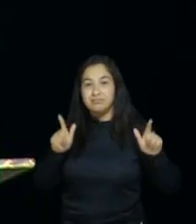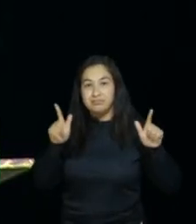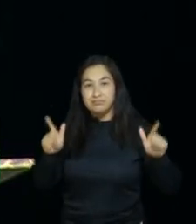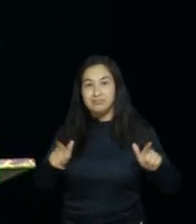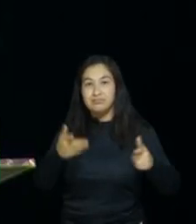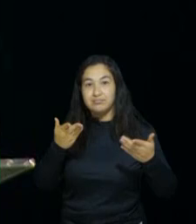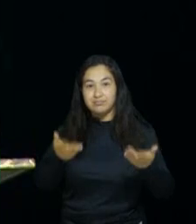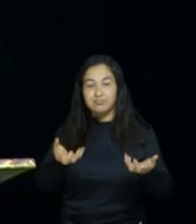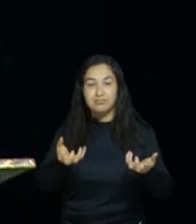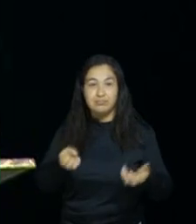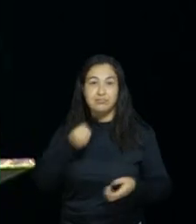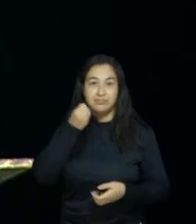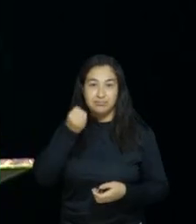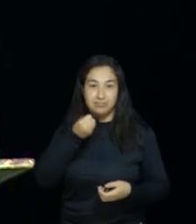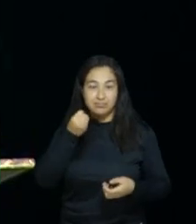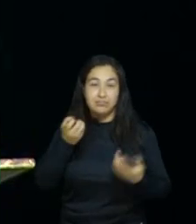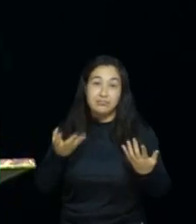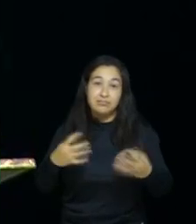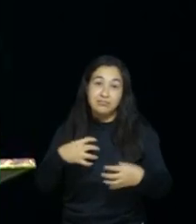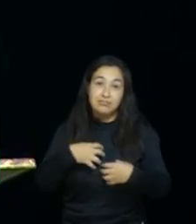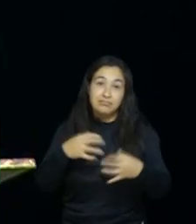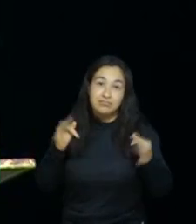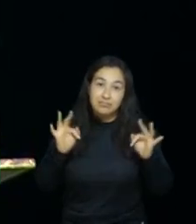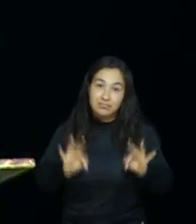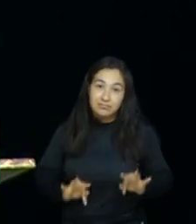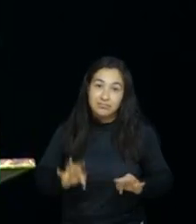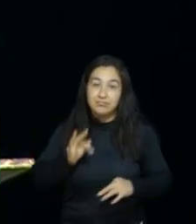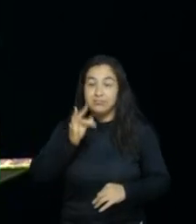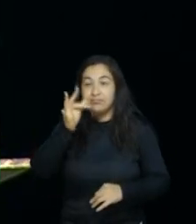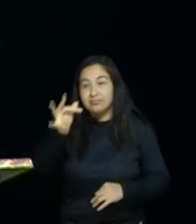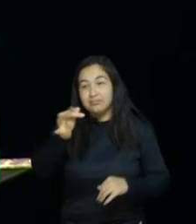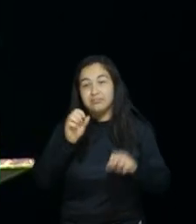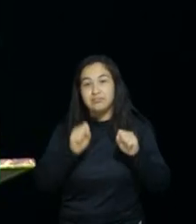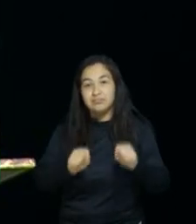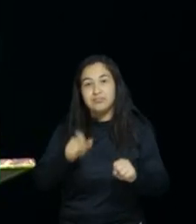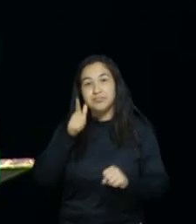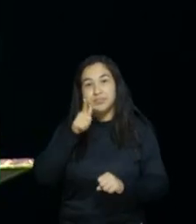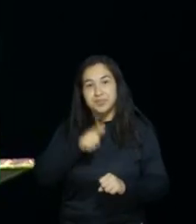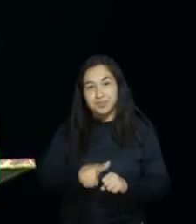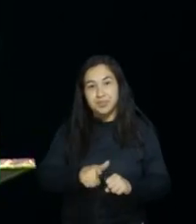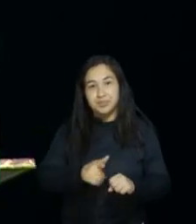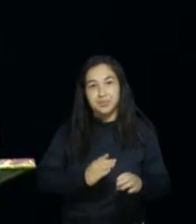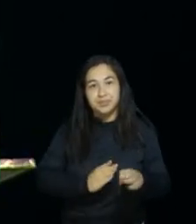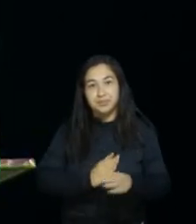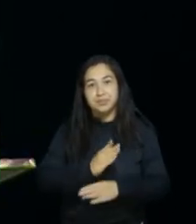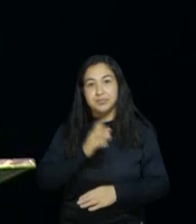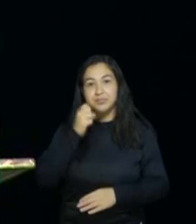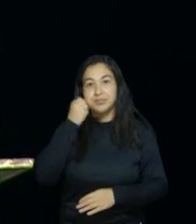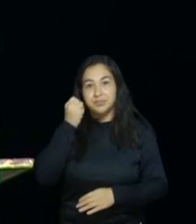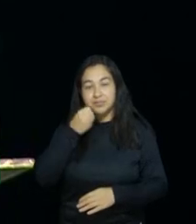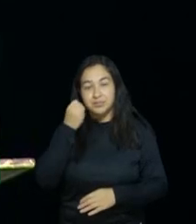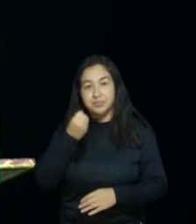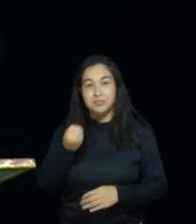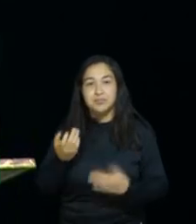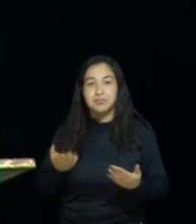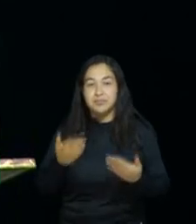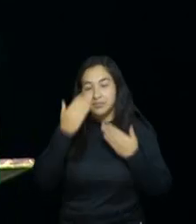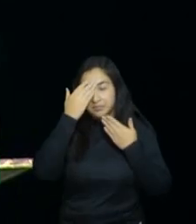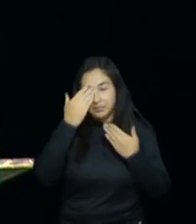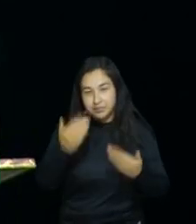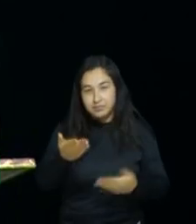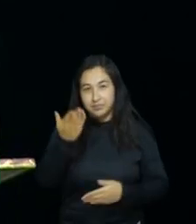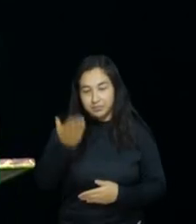para ele, então fico feliz, quem sabe o próximo, a próxima batalha, né, deputado Napoleão? Muito obrigado pela sua recepção aqui,